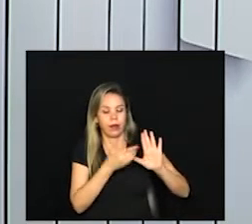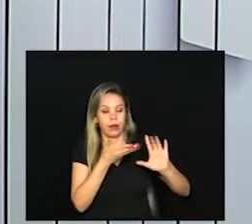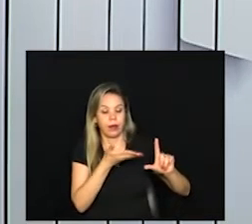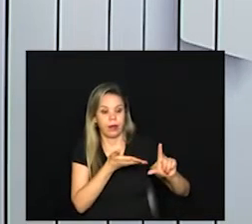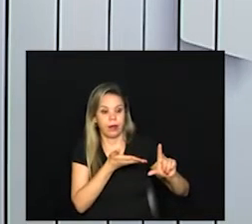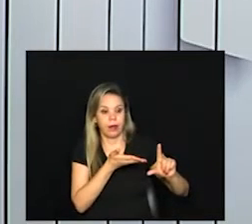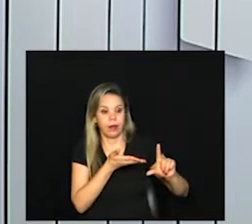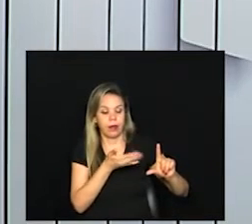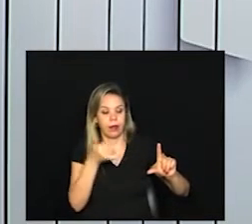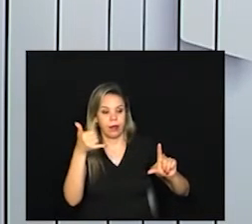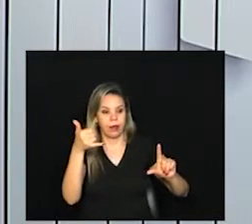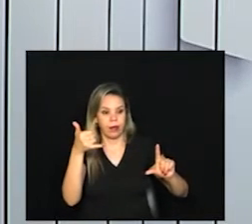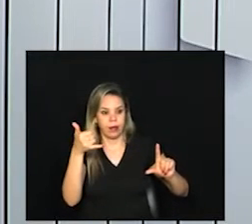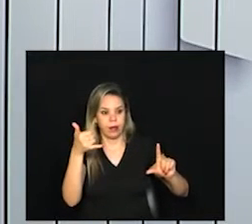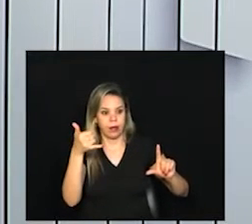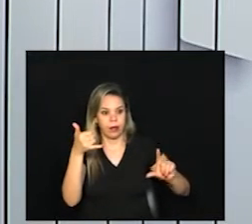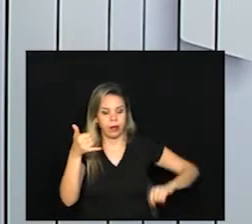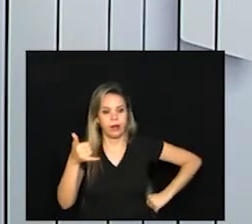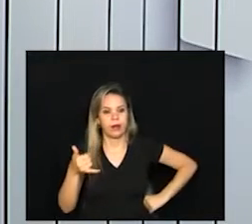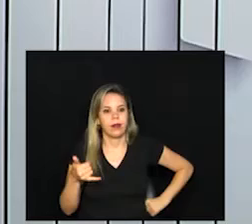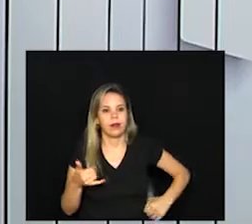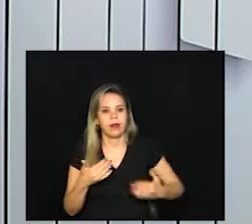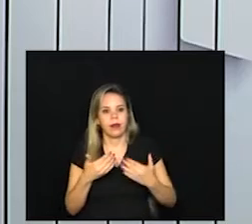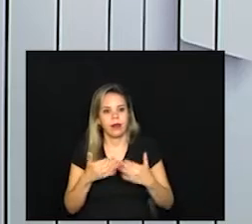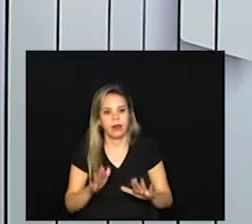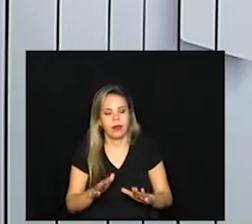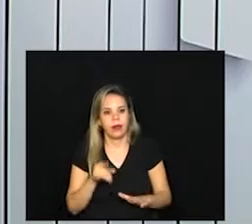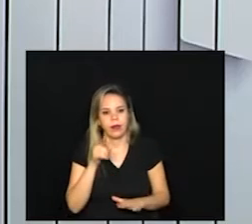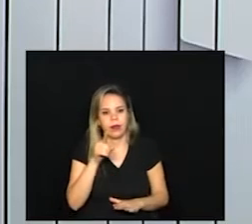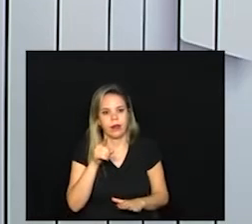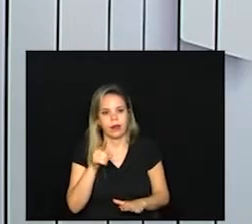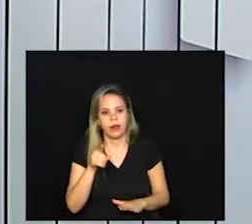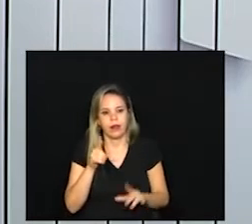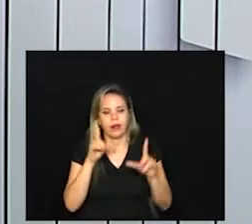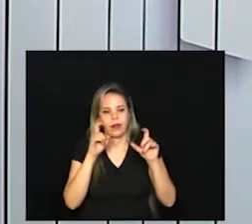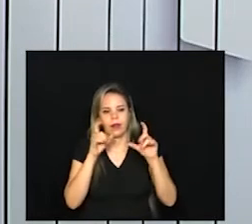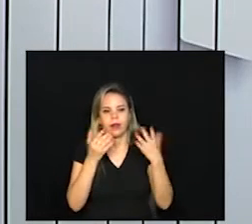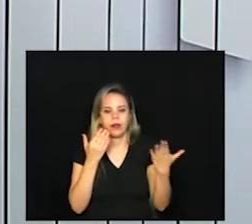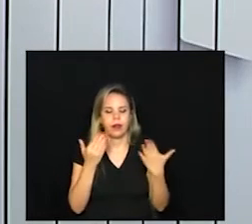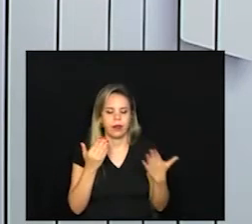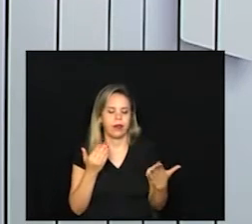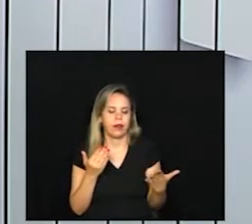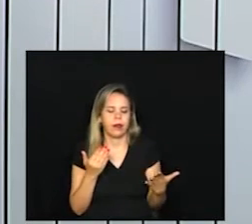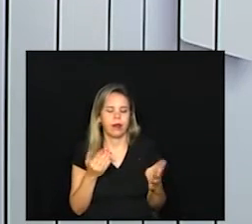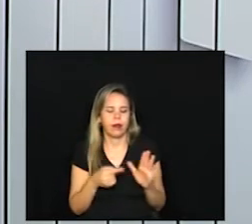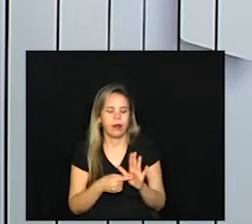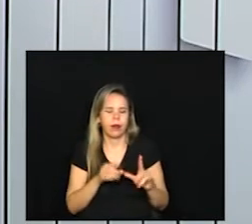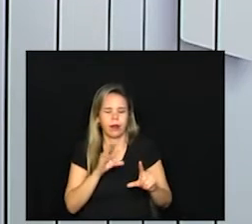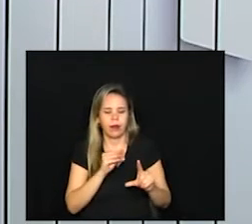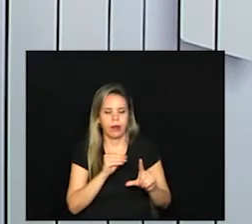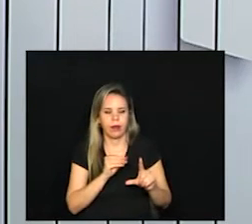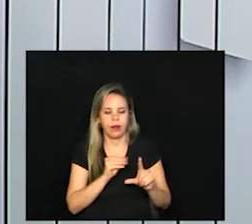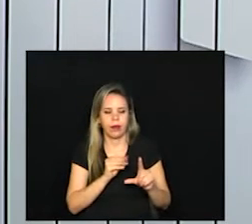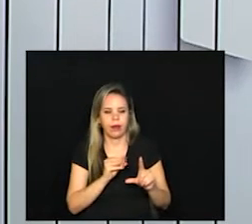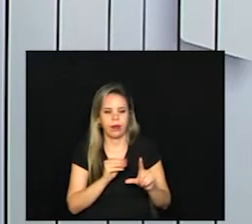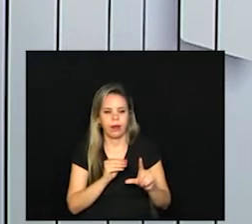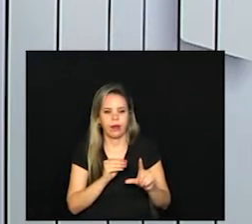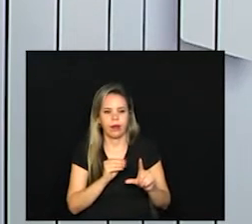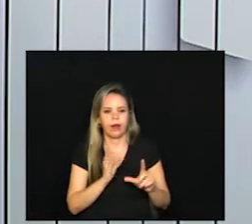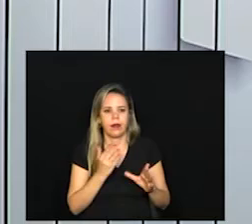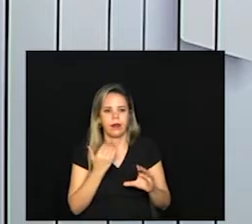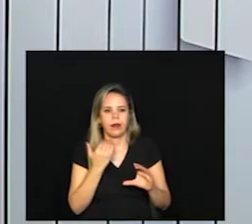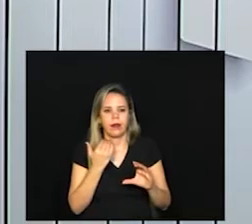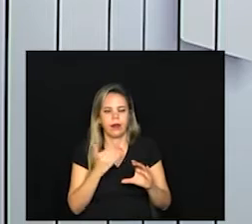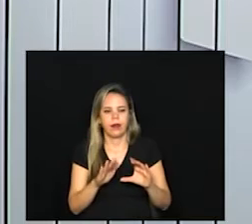Então, pegue o seu celular, abre a câmera como se você fosse tirar uma foto e você aponta para este QR Code. E aí já